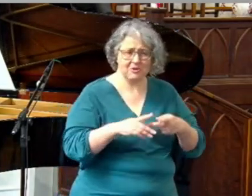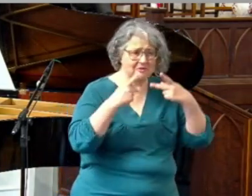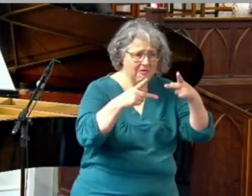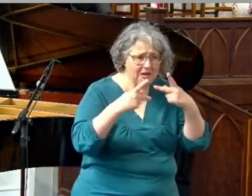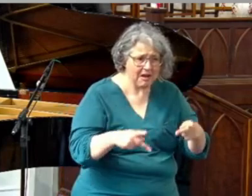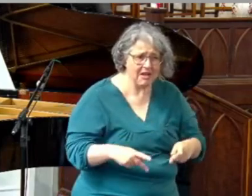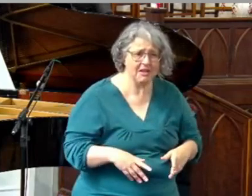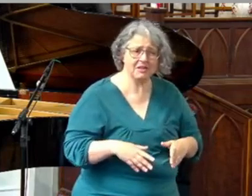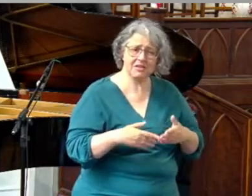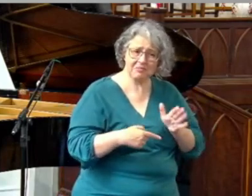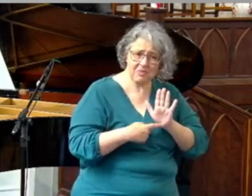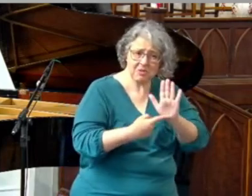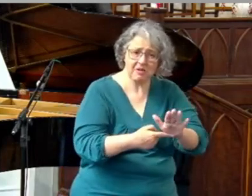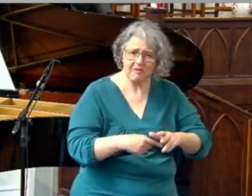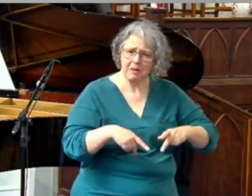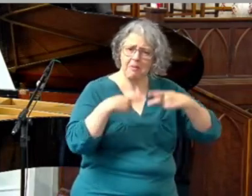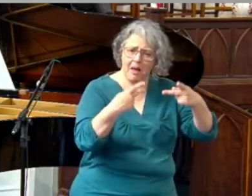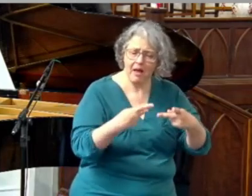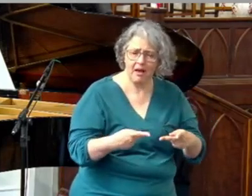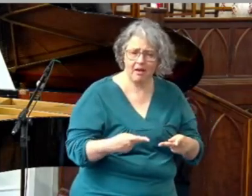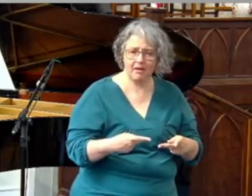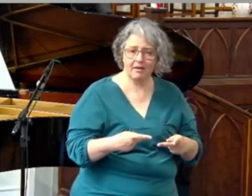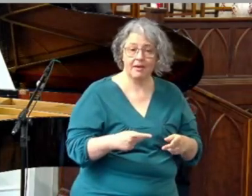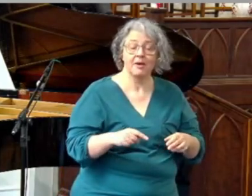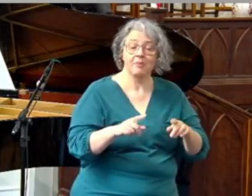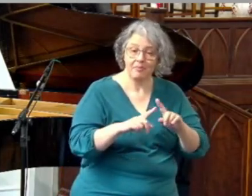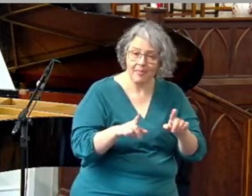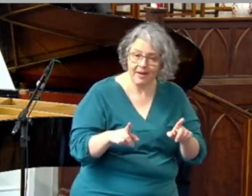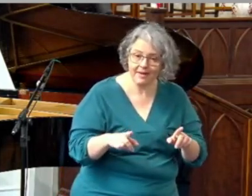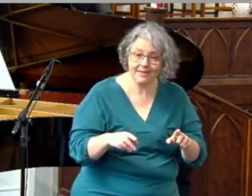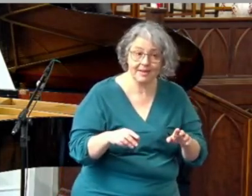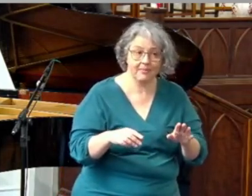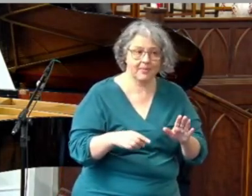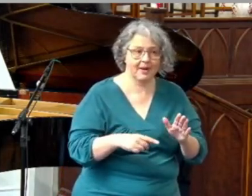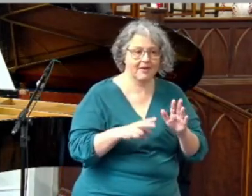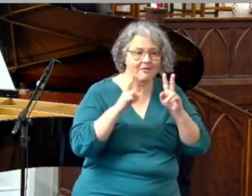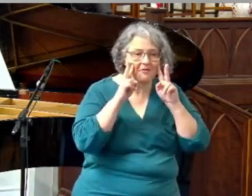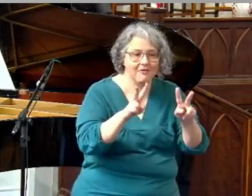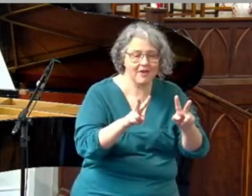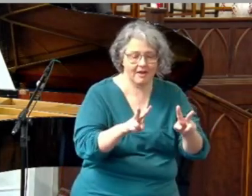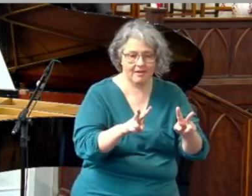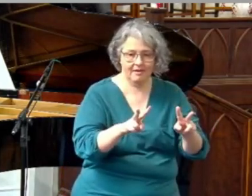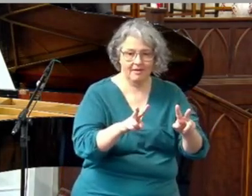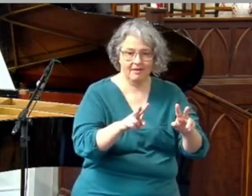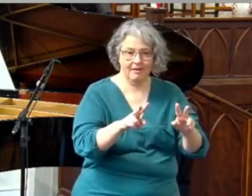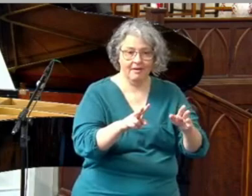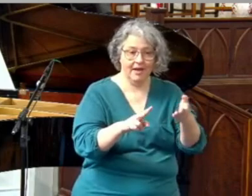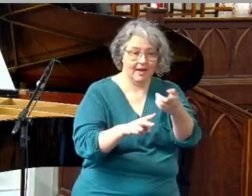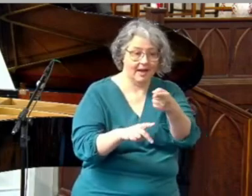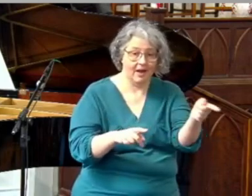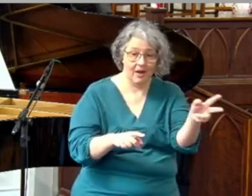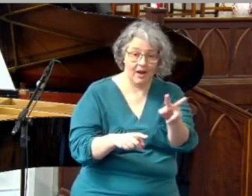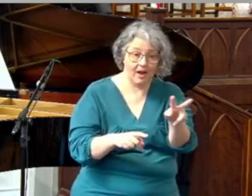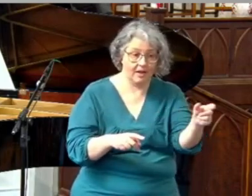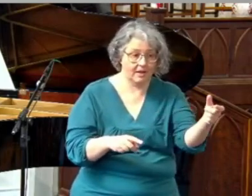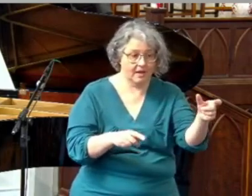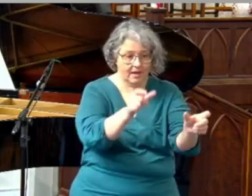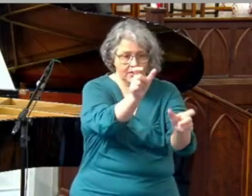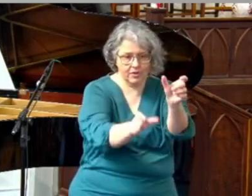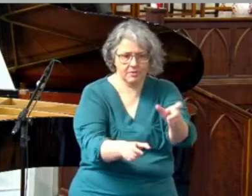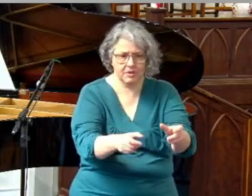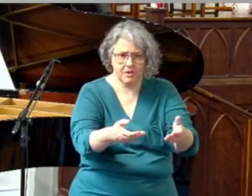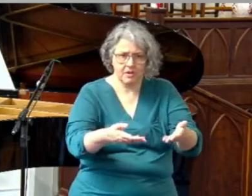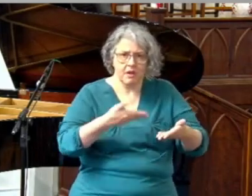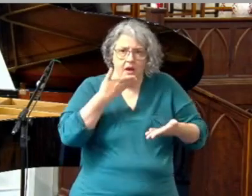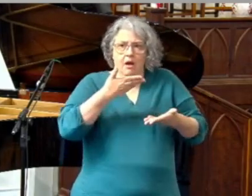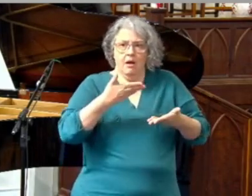dá ênfase na reação daqueles que, ao ouvirem o Evangelho,